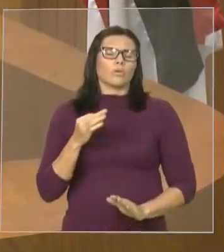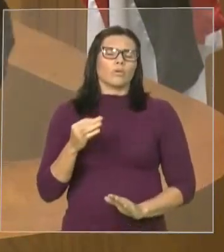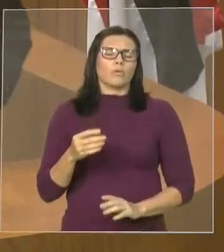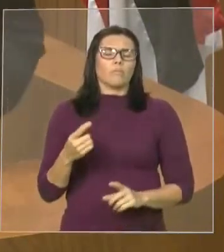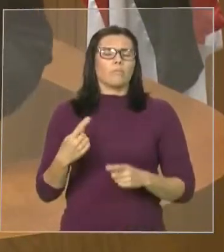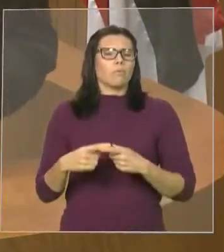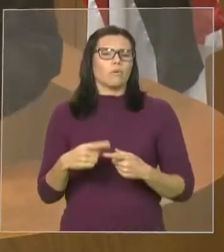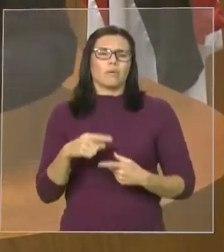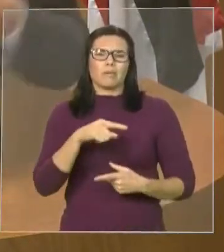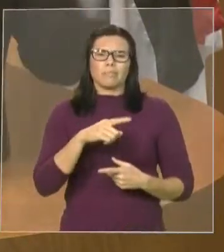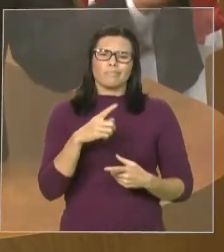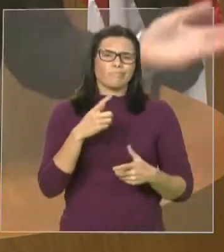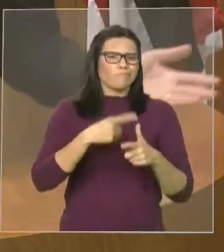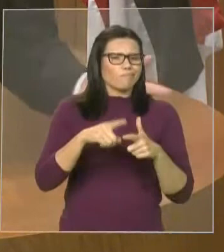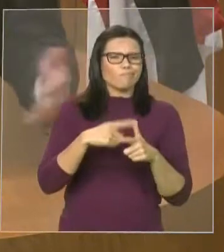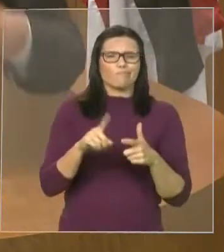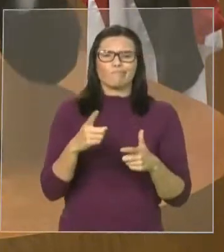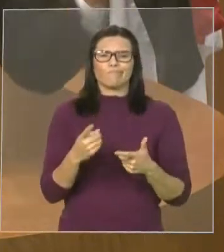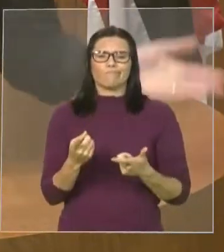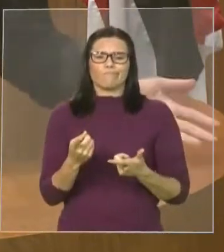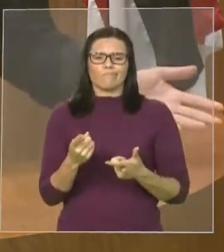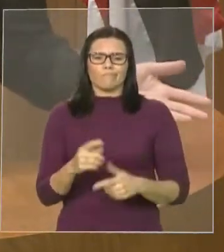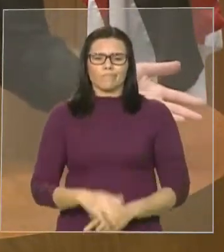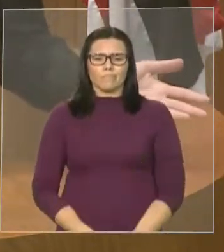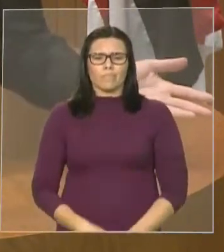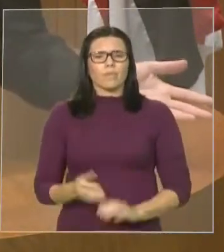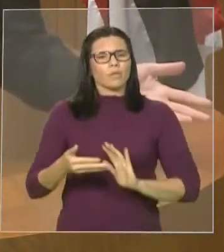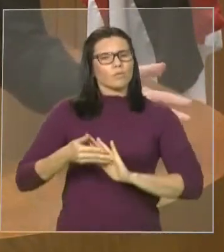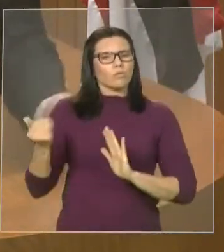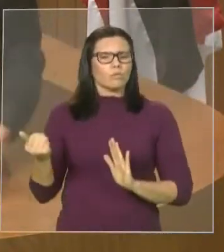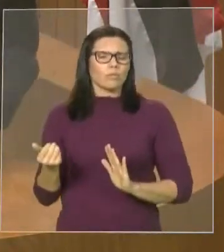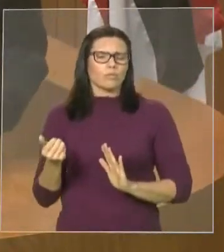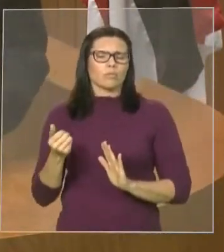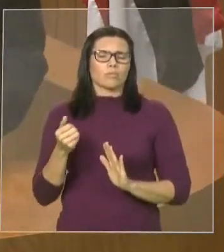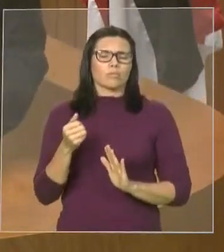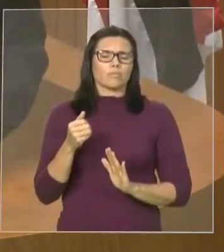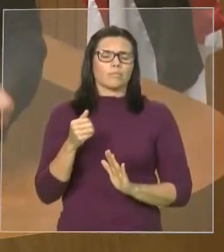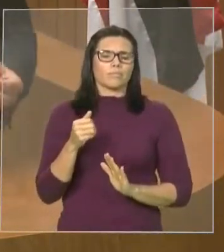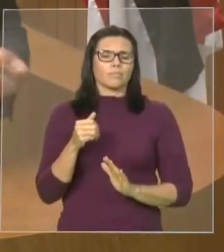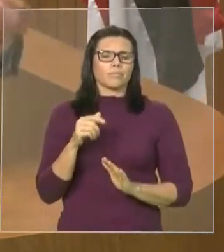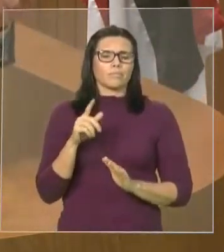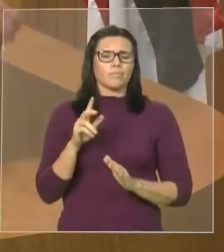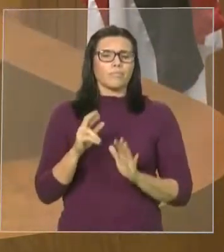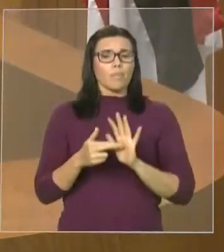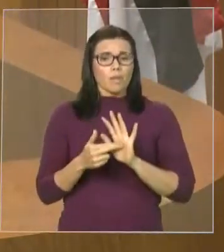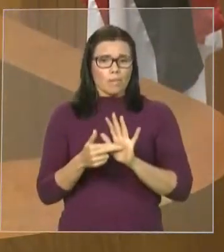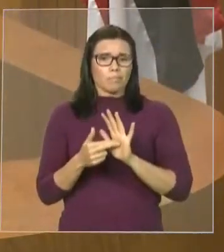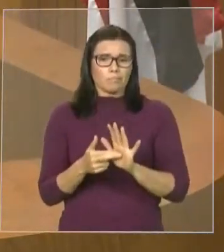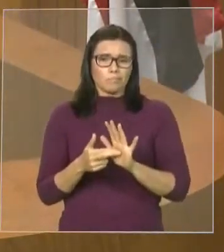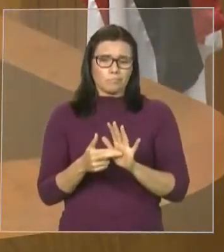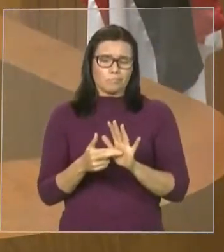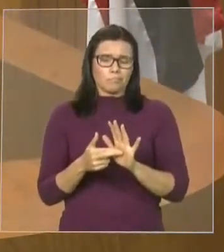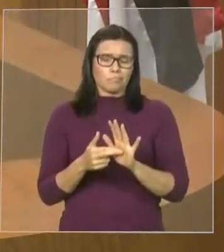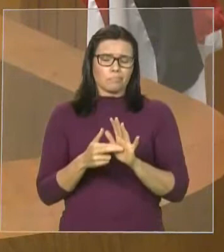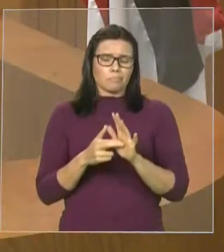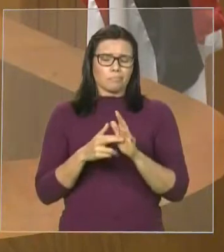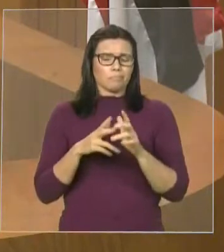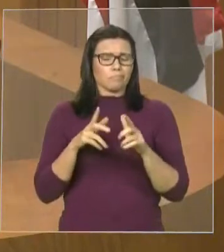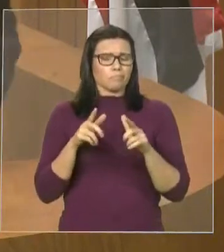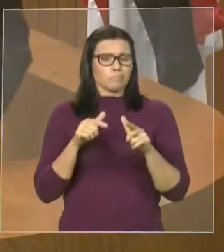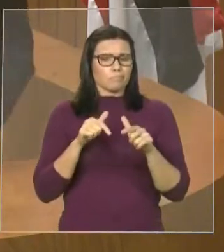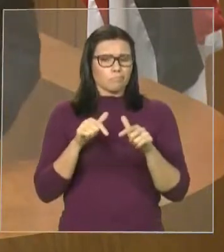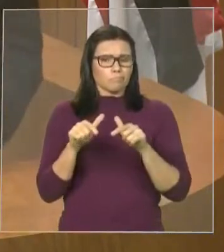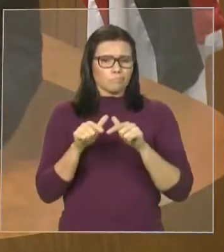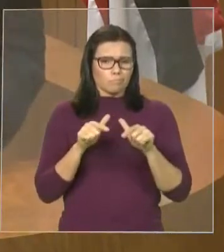porque, por algum motivo, não serve no Conselho, no novo Conselho do FUNBEM. Eu queria entender a base